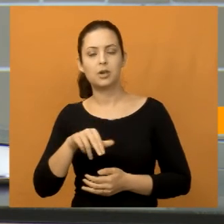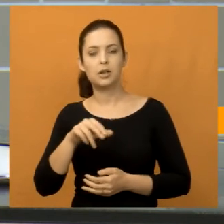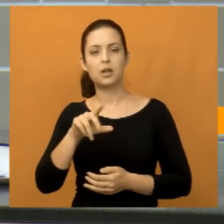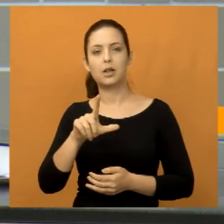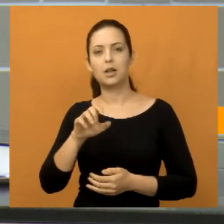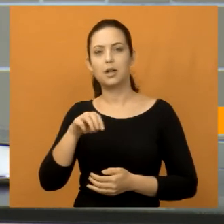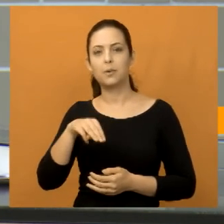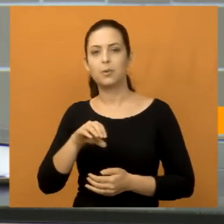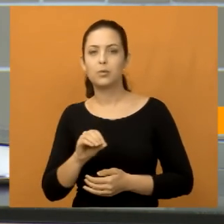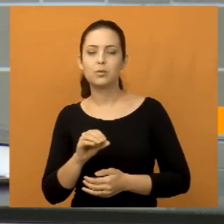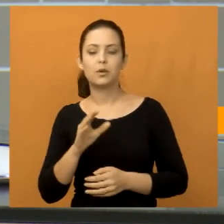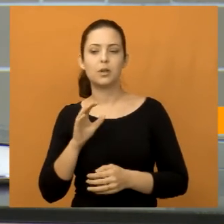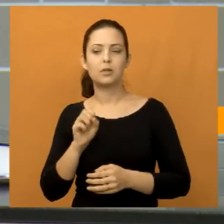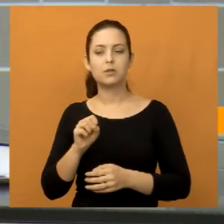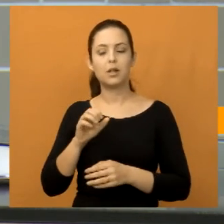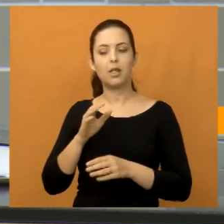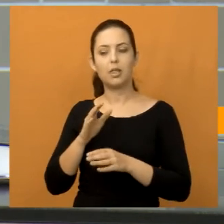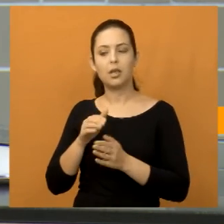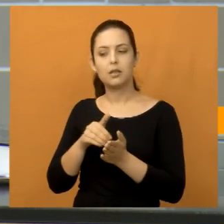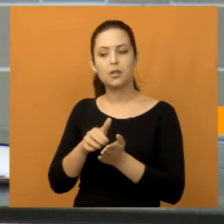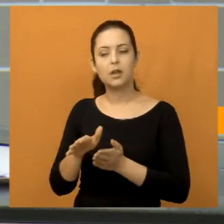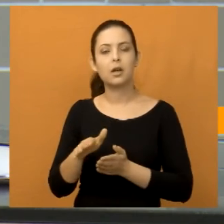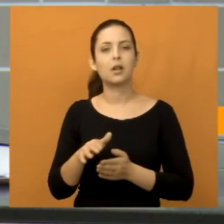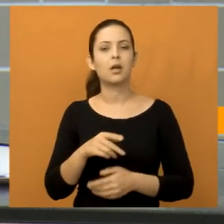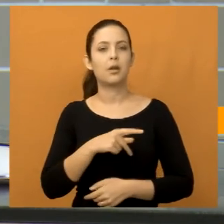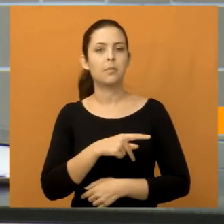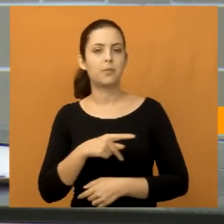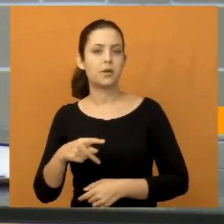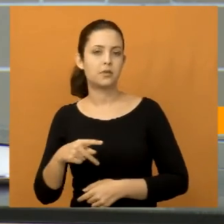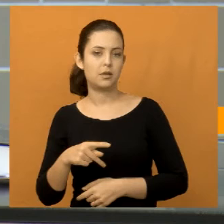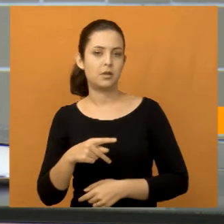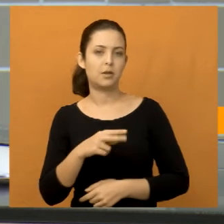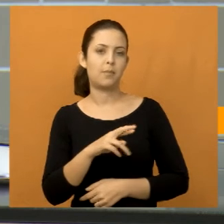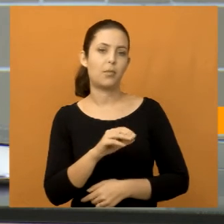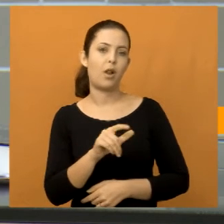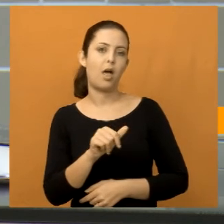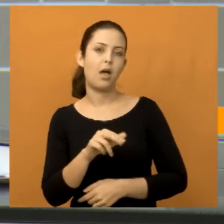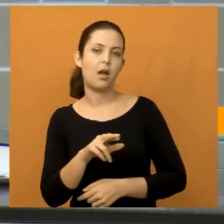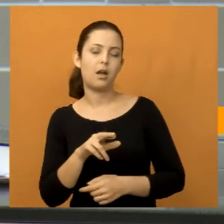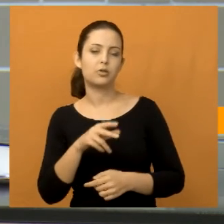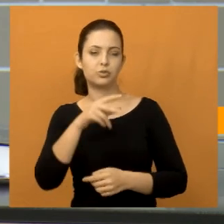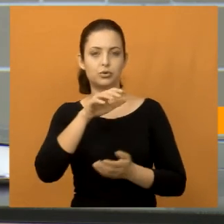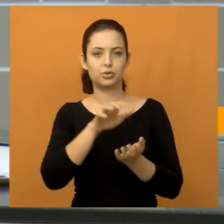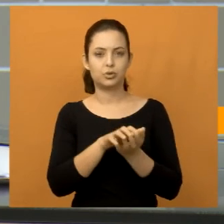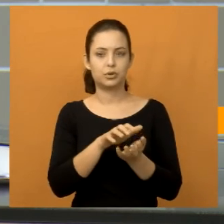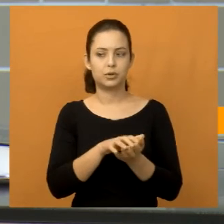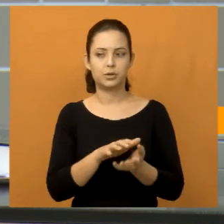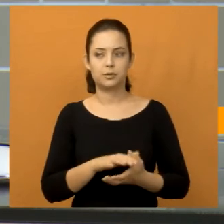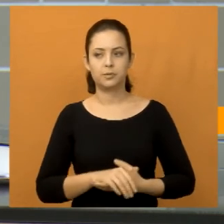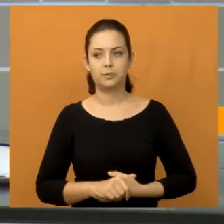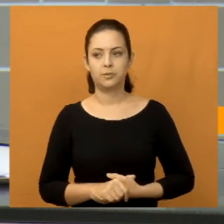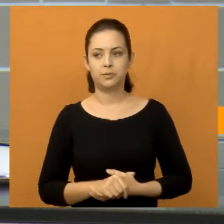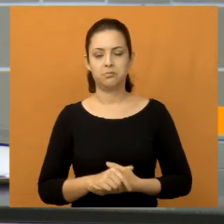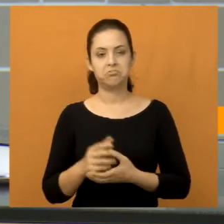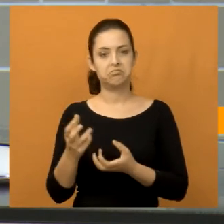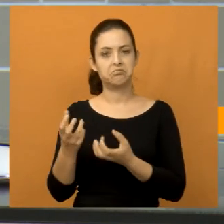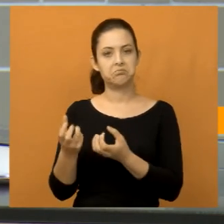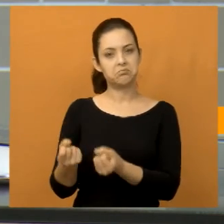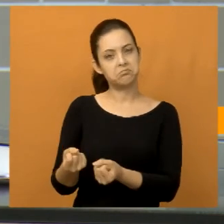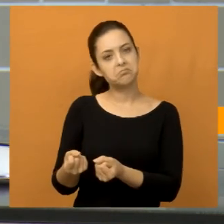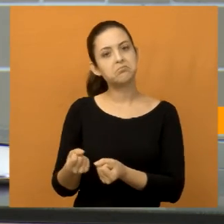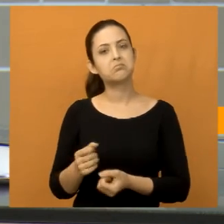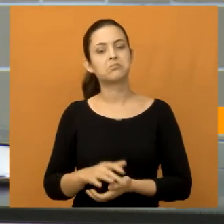após sua exoneração como presidente da Fundação Prolar de Jacareí, foi recebida